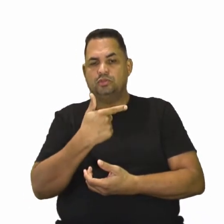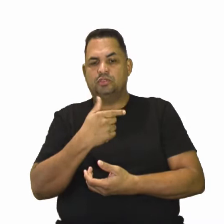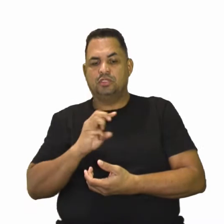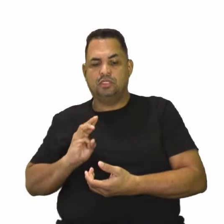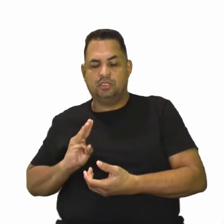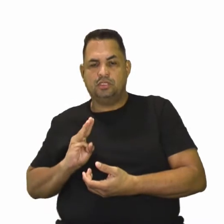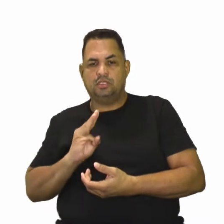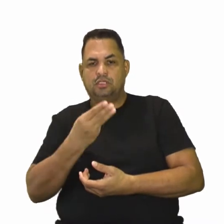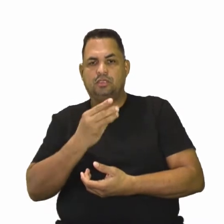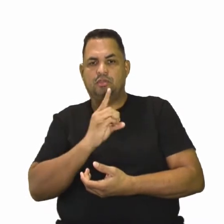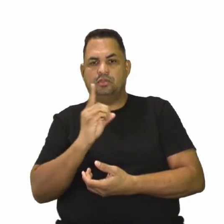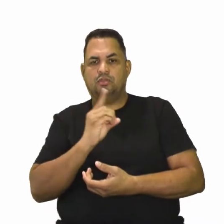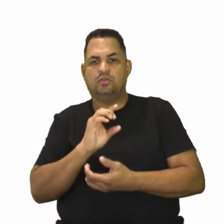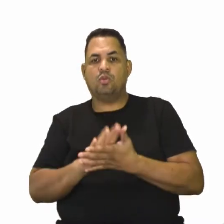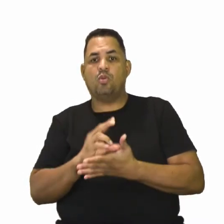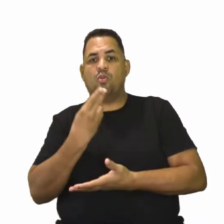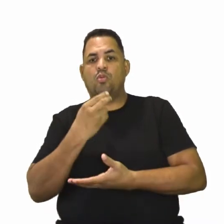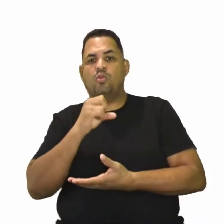dólares ou